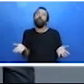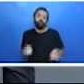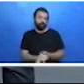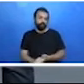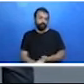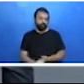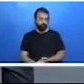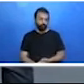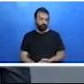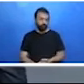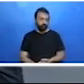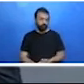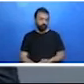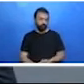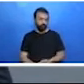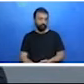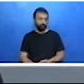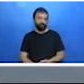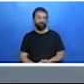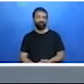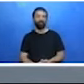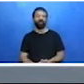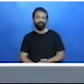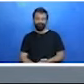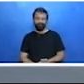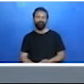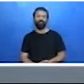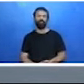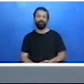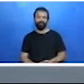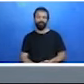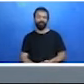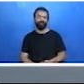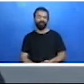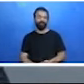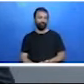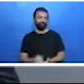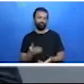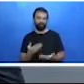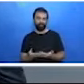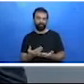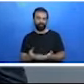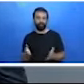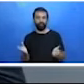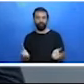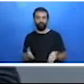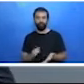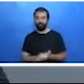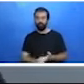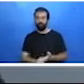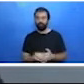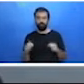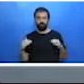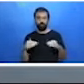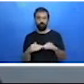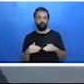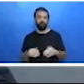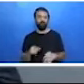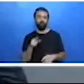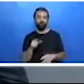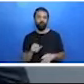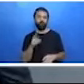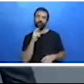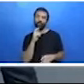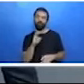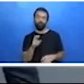a gente estudou hoje? Ah, tem a ver com aquilo que a gente estudou hoje. Então vamos lá. Agora responda.